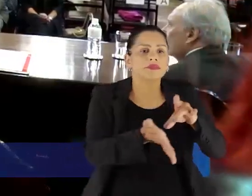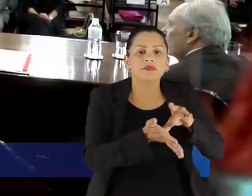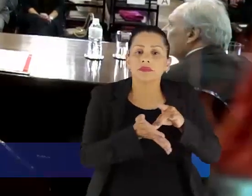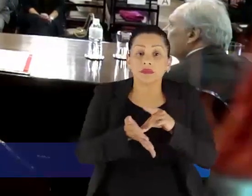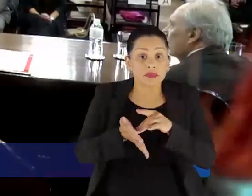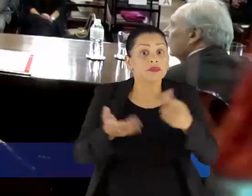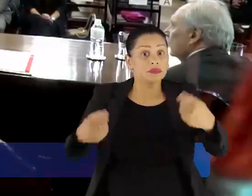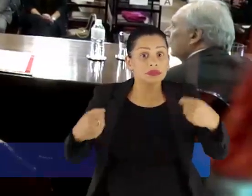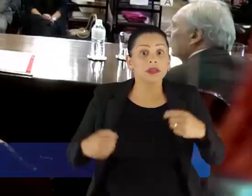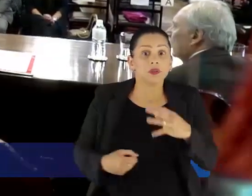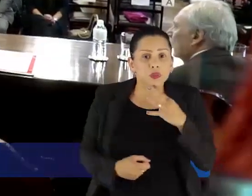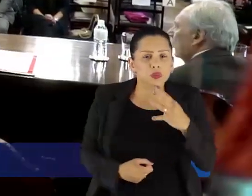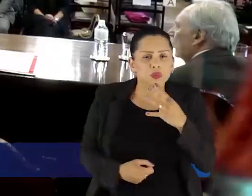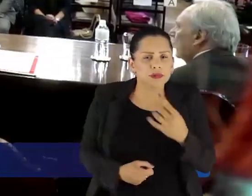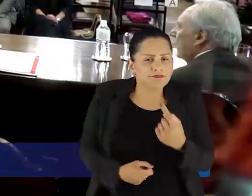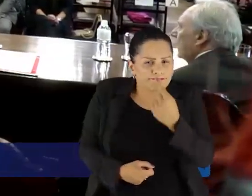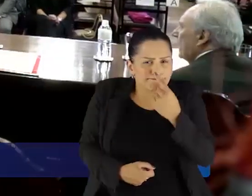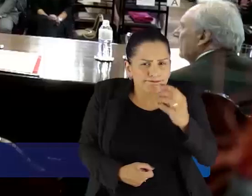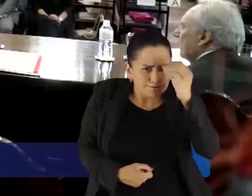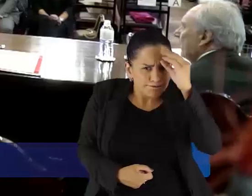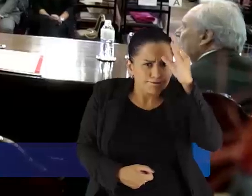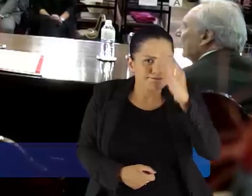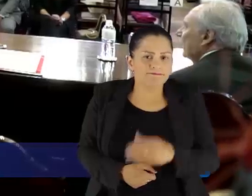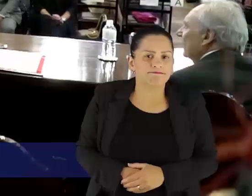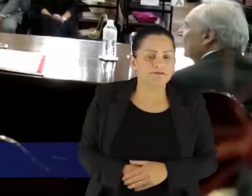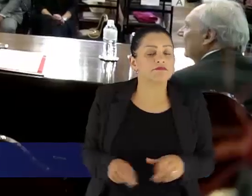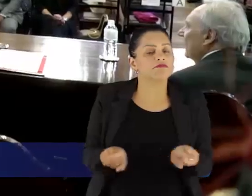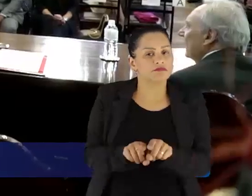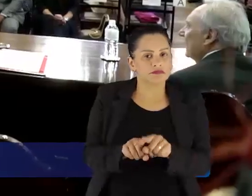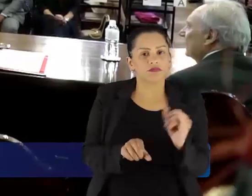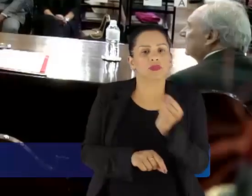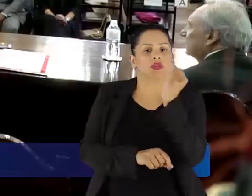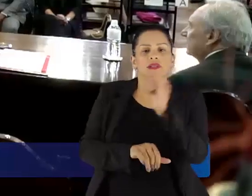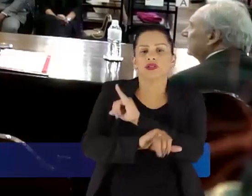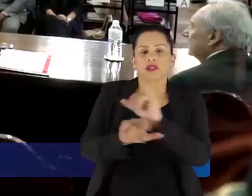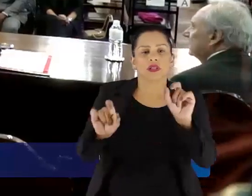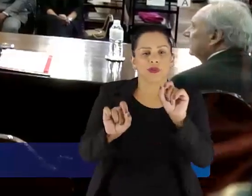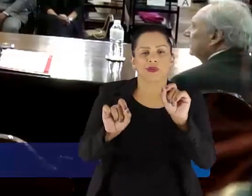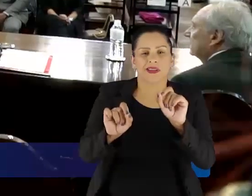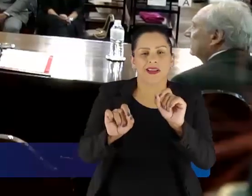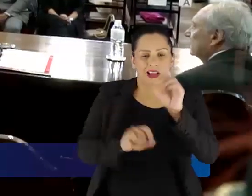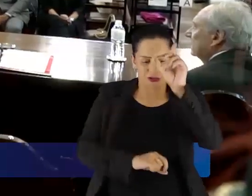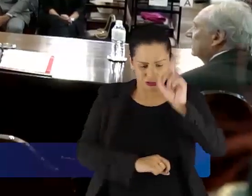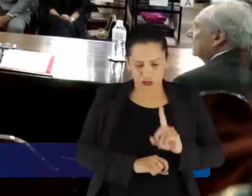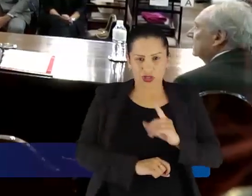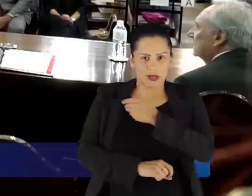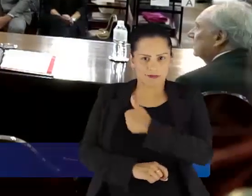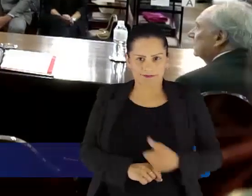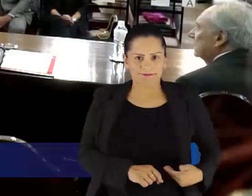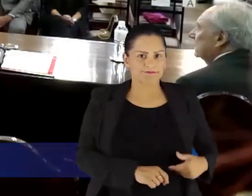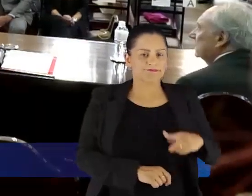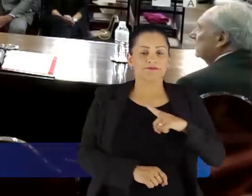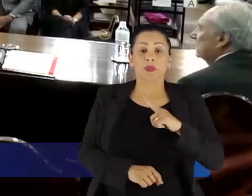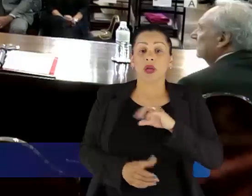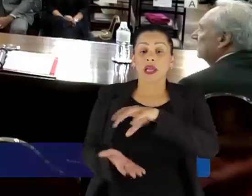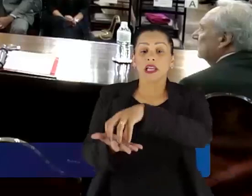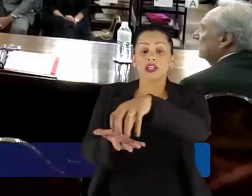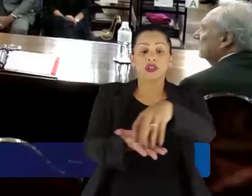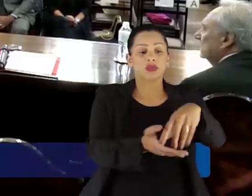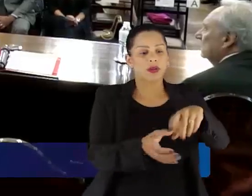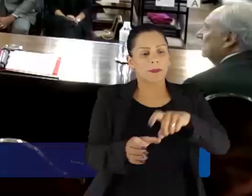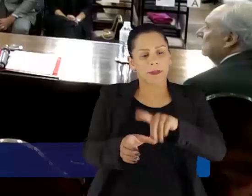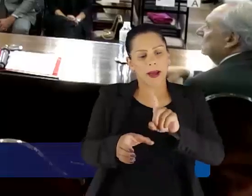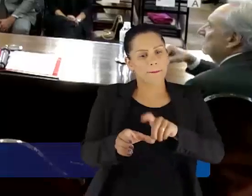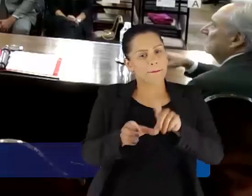submetidos eu nunca é demais repetir do estado de direito pressupõe instruções independentes e